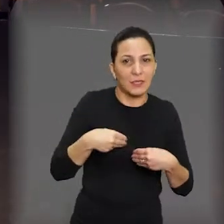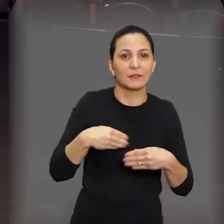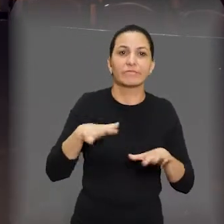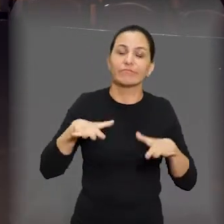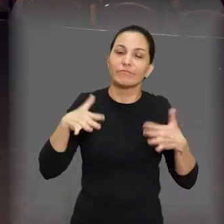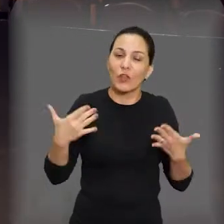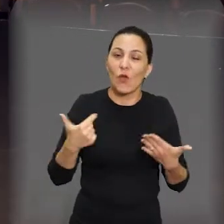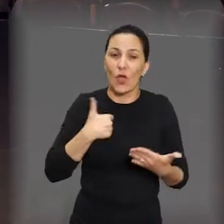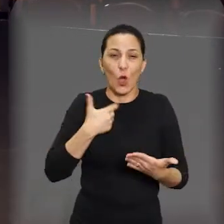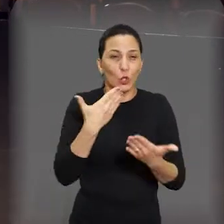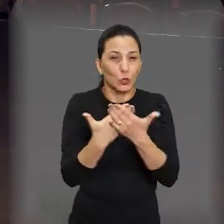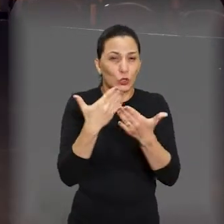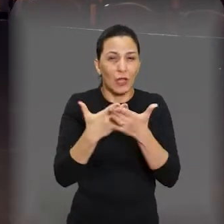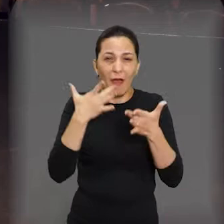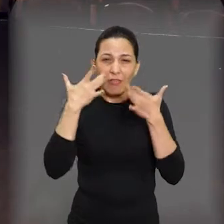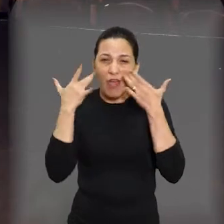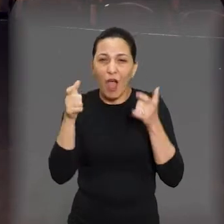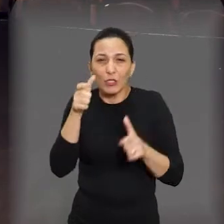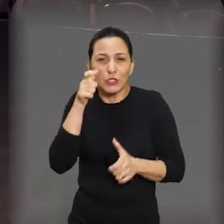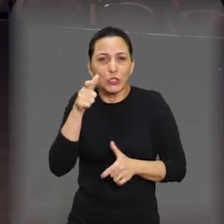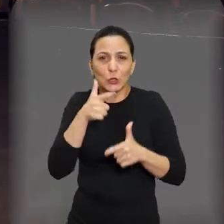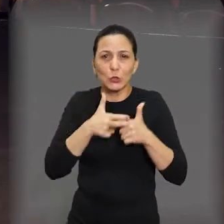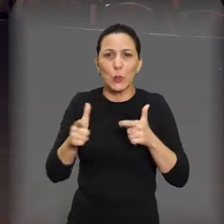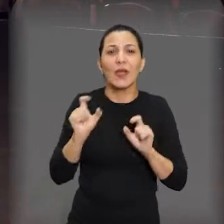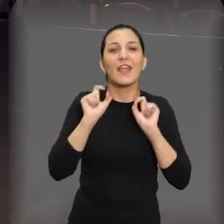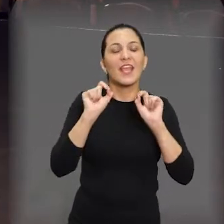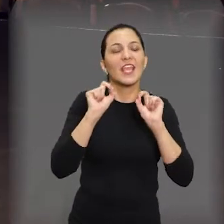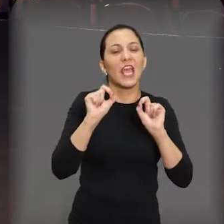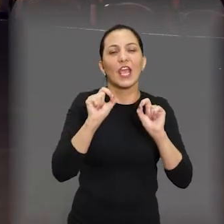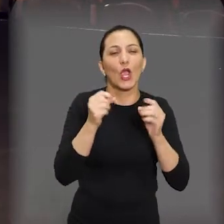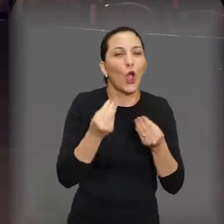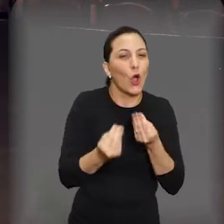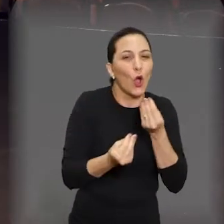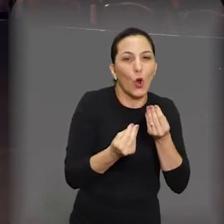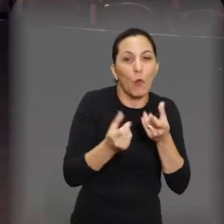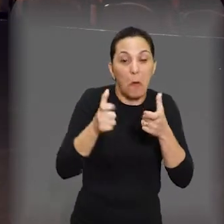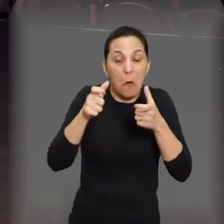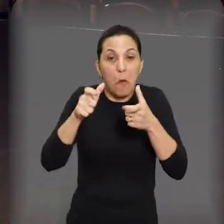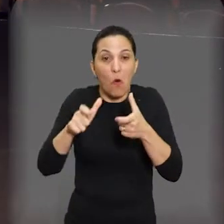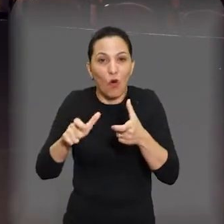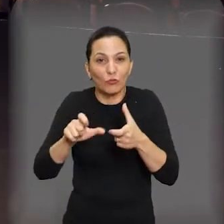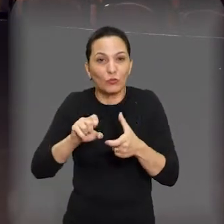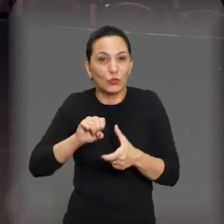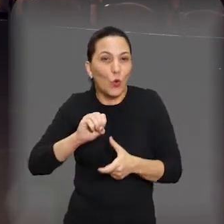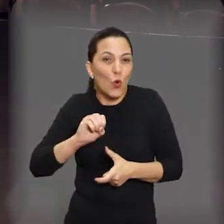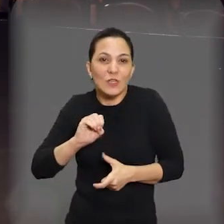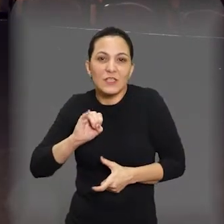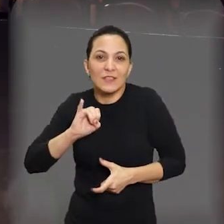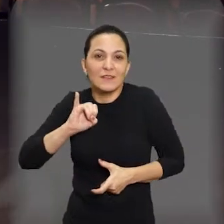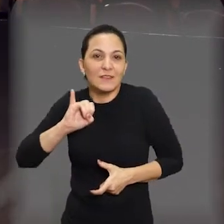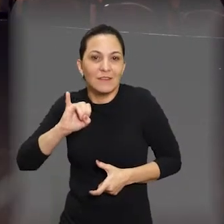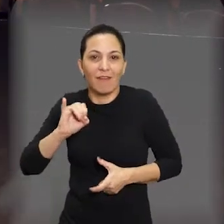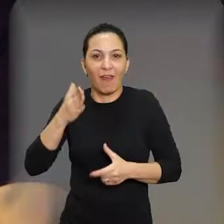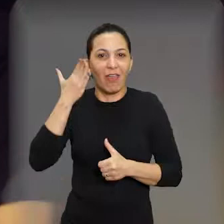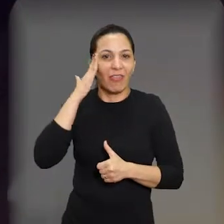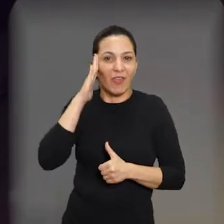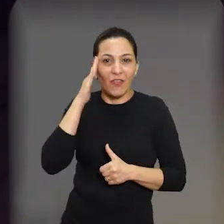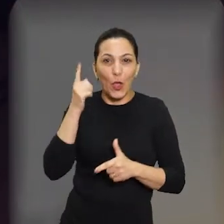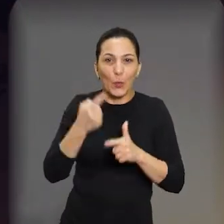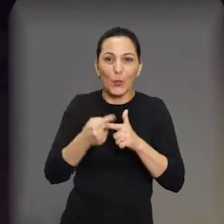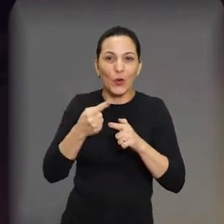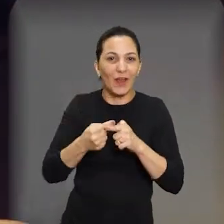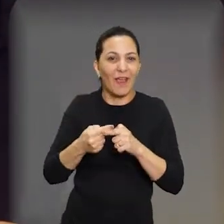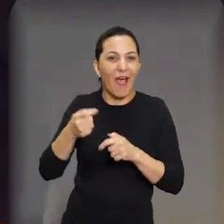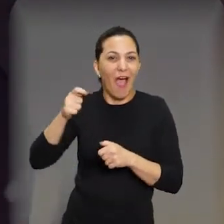método do Stanislavski para o Brasil, que eu estava toda nessa questão de estudar teatro, entender o